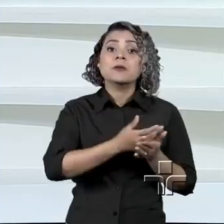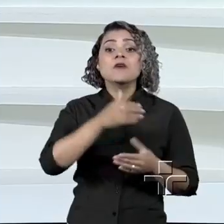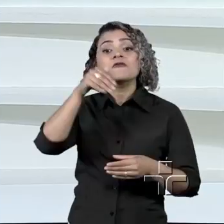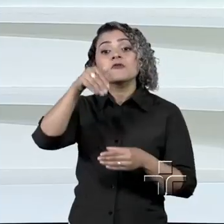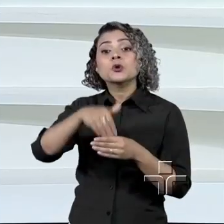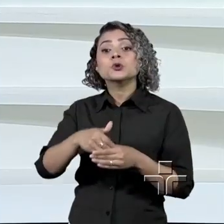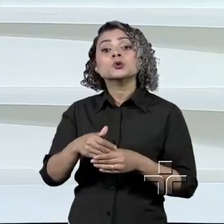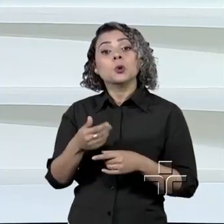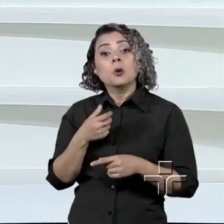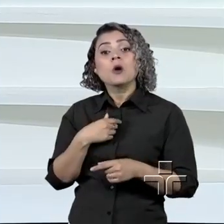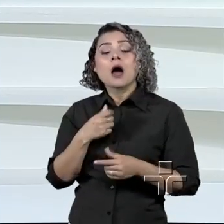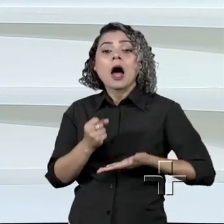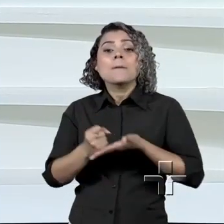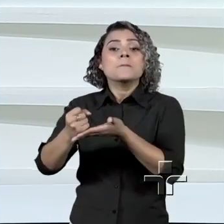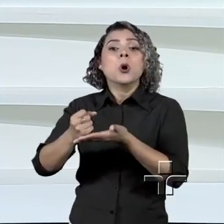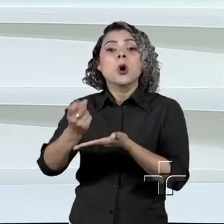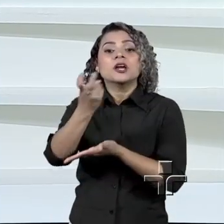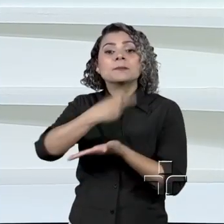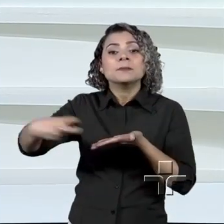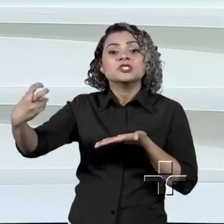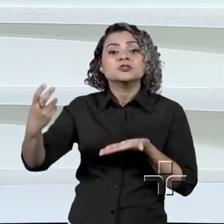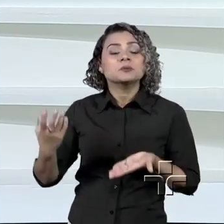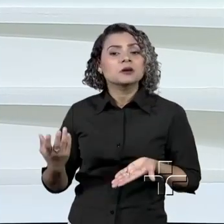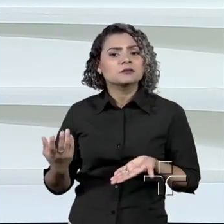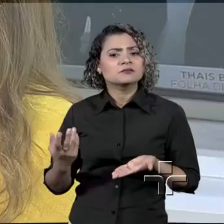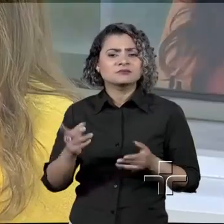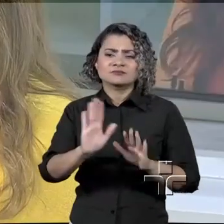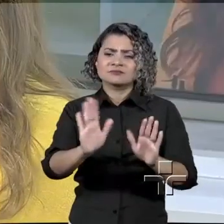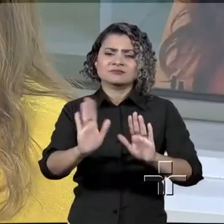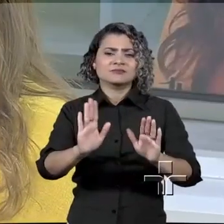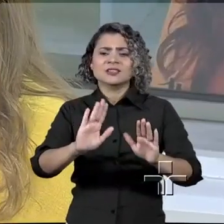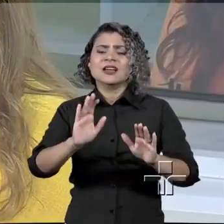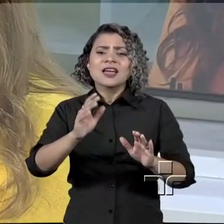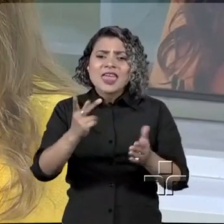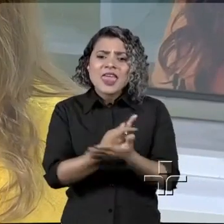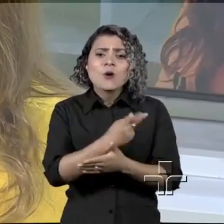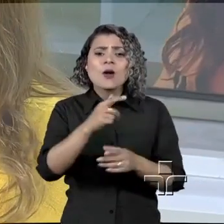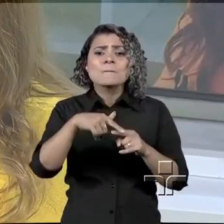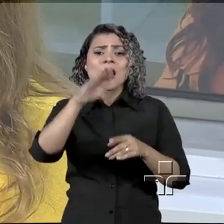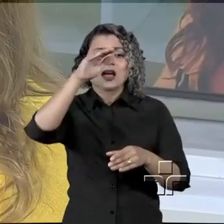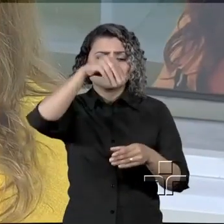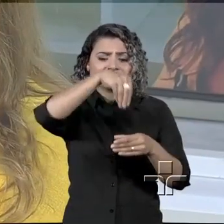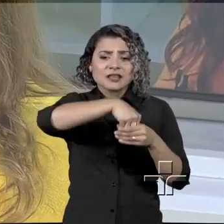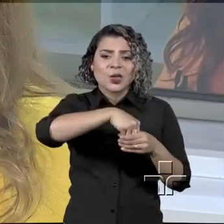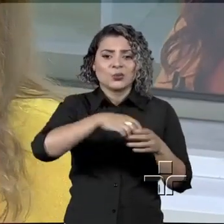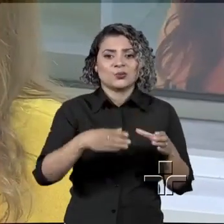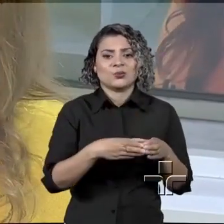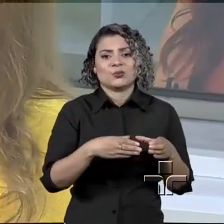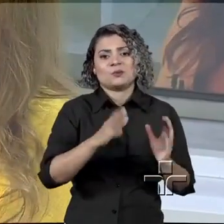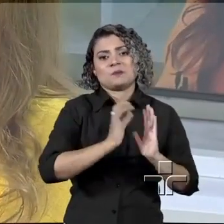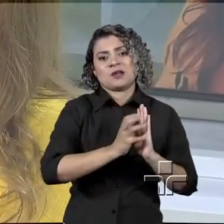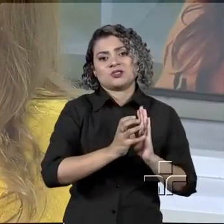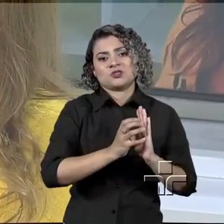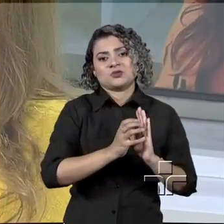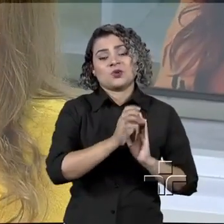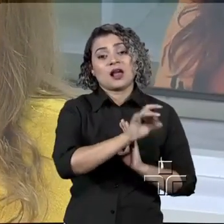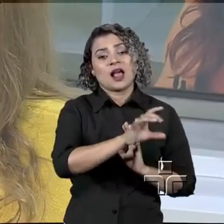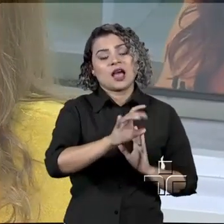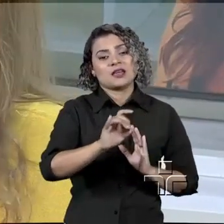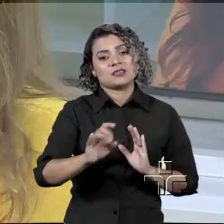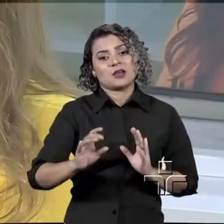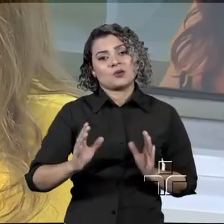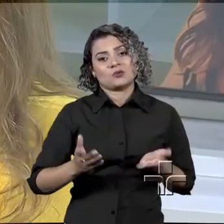impeachment, foi esse o erro. Eu acho que o erro é muito mais interno. É muito mais de conduta de cada um,